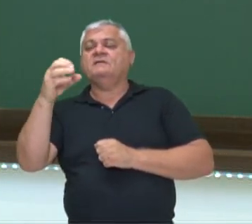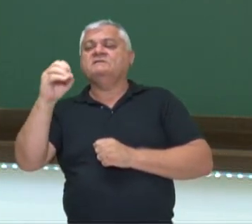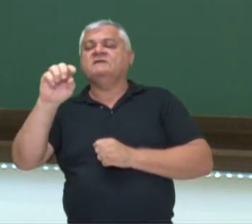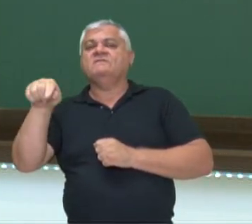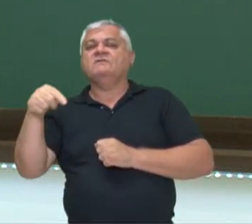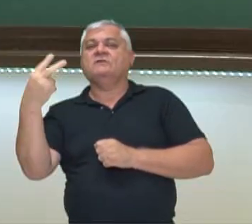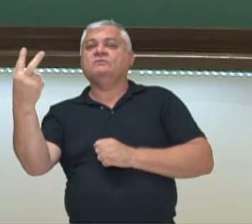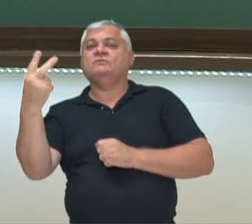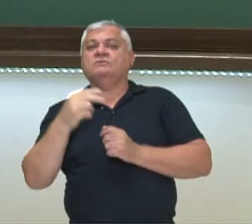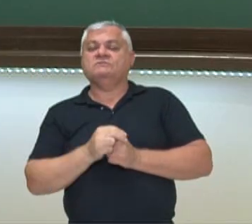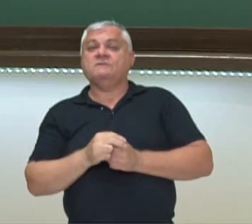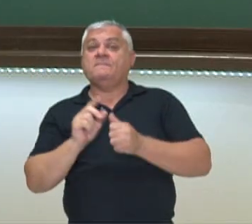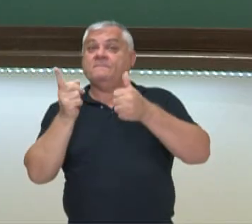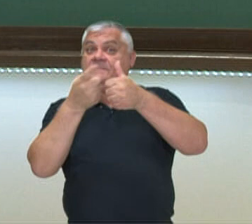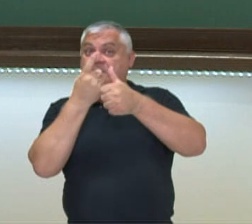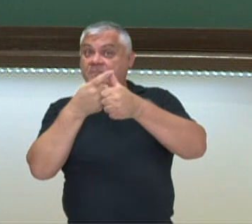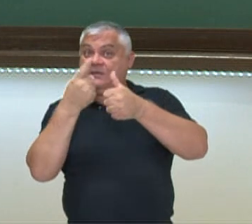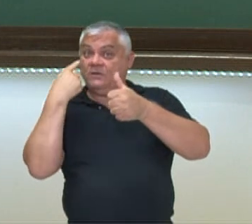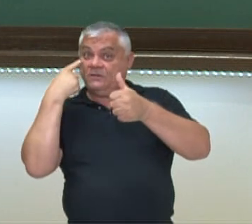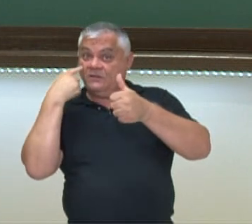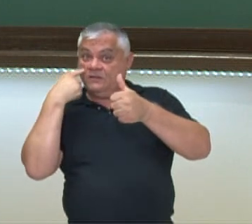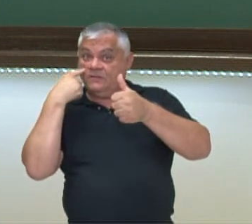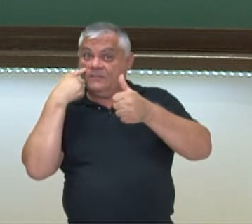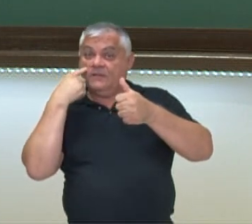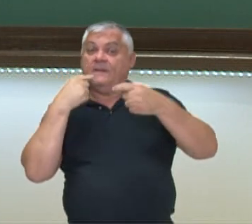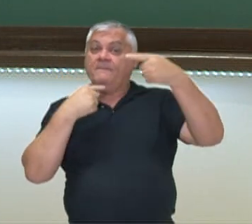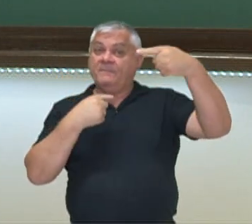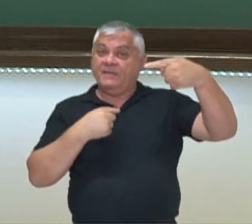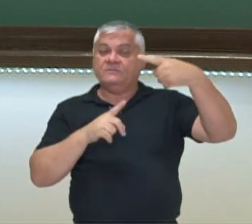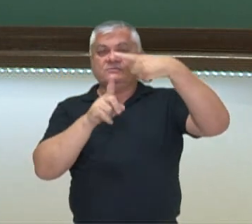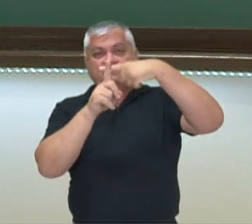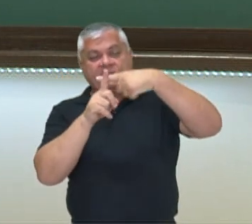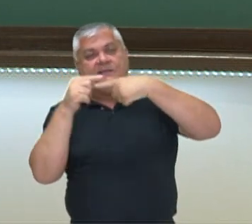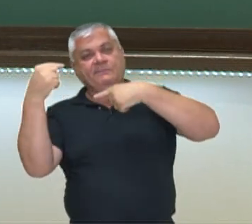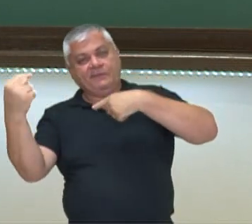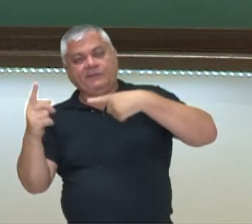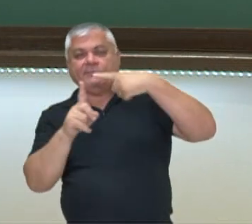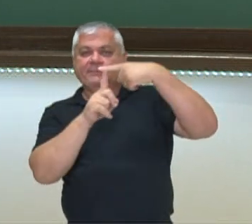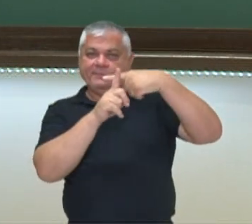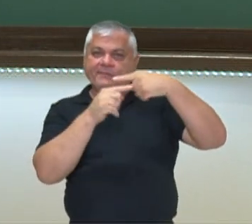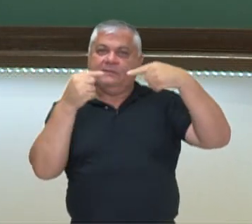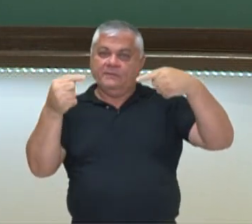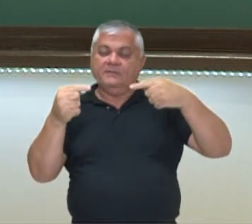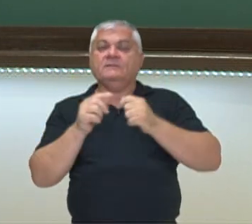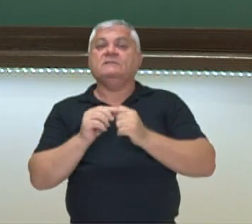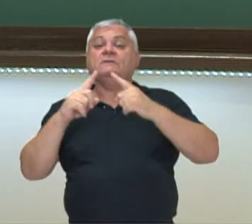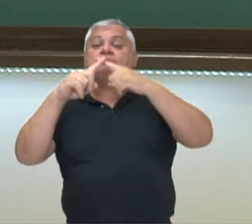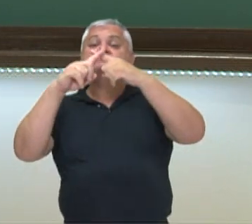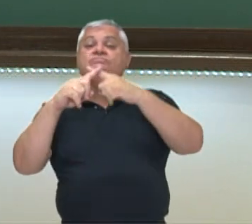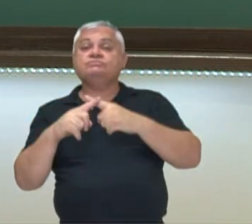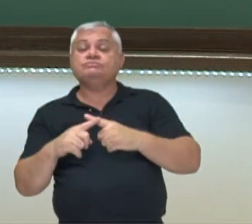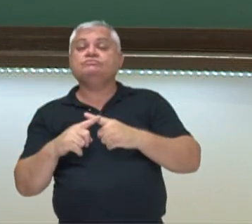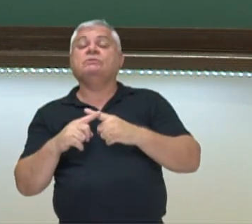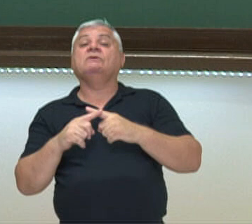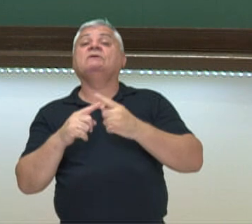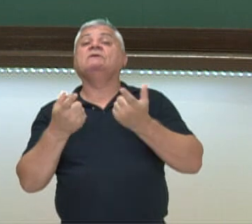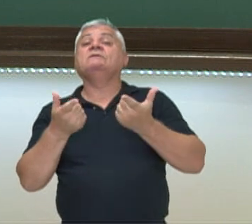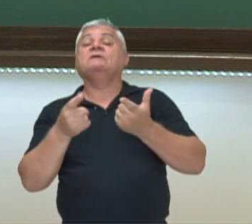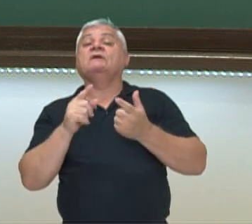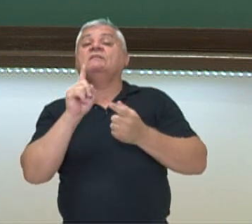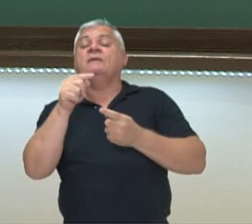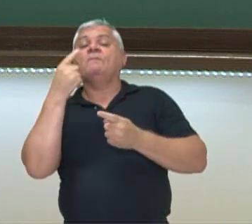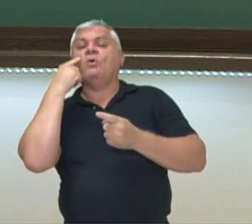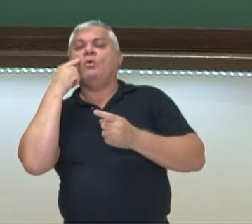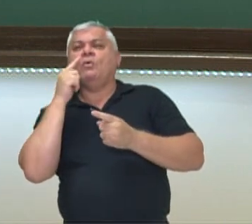0,2. Primeiro passo, regra de sinais. Segundo passo, multiplicar os números como se não houvesse vírgula. Terceiro passo,